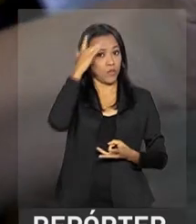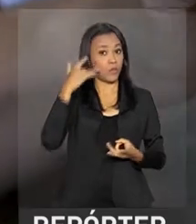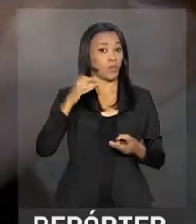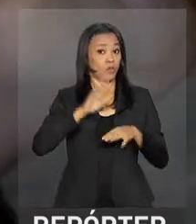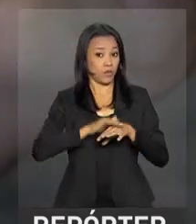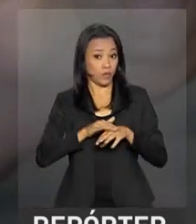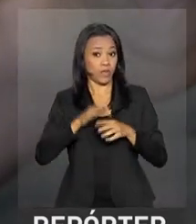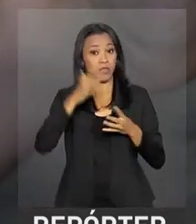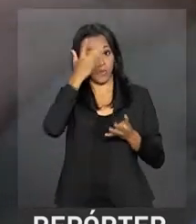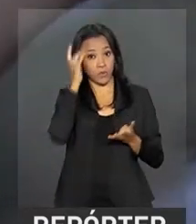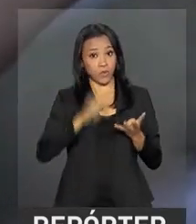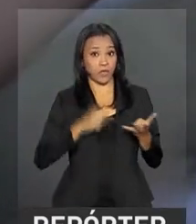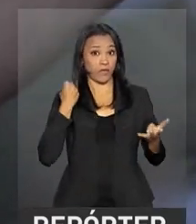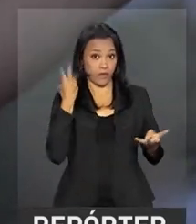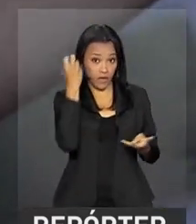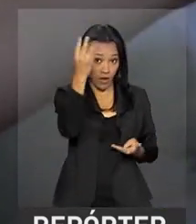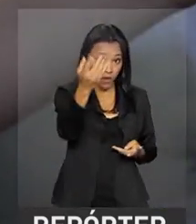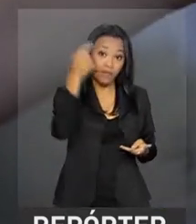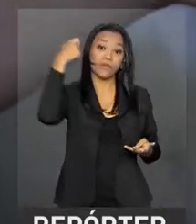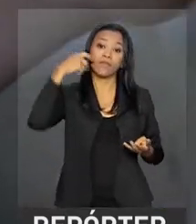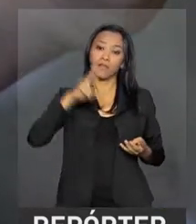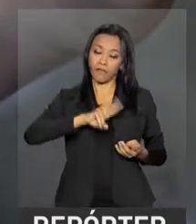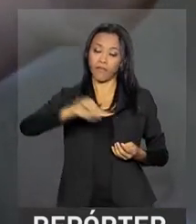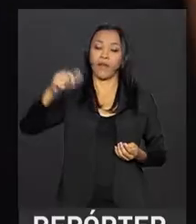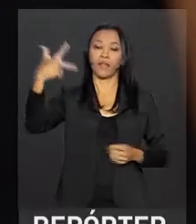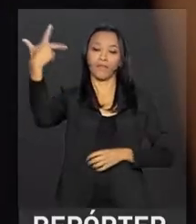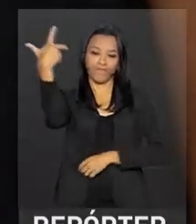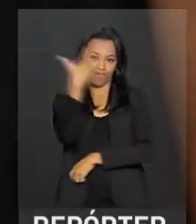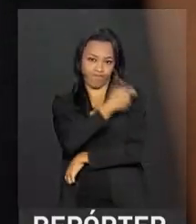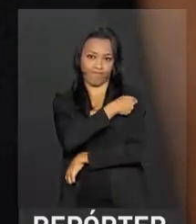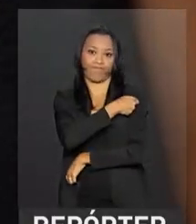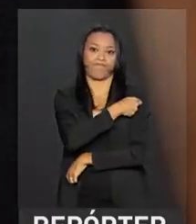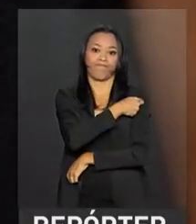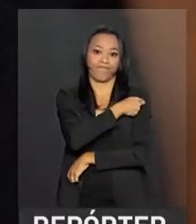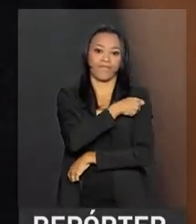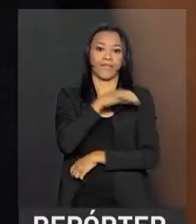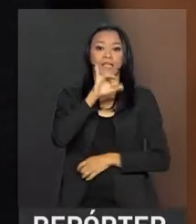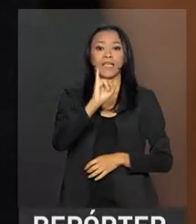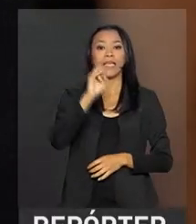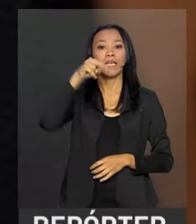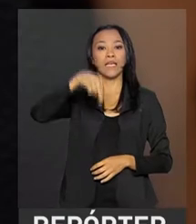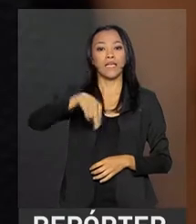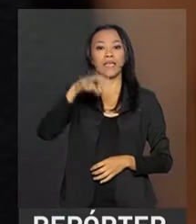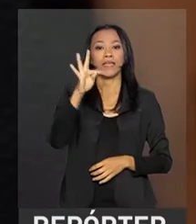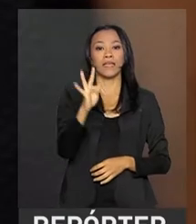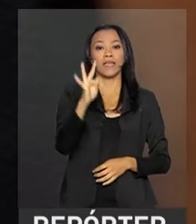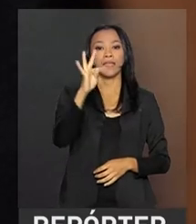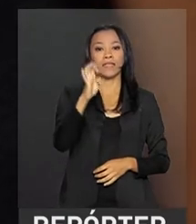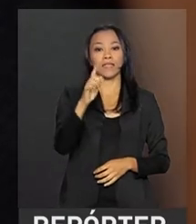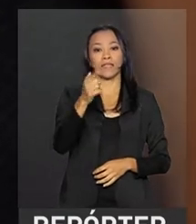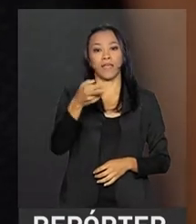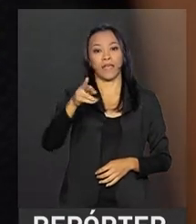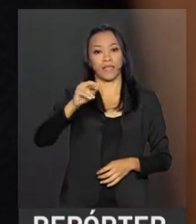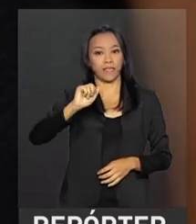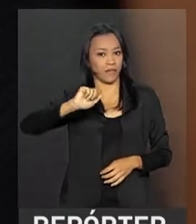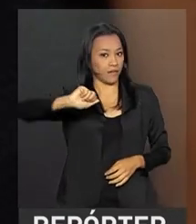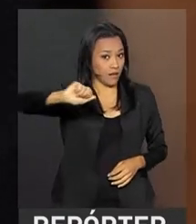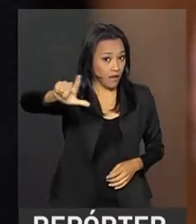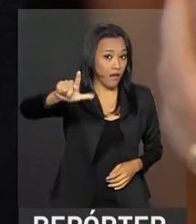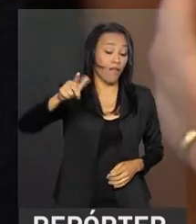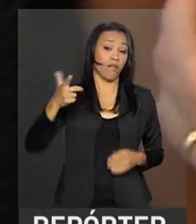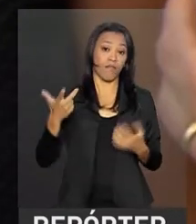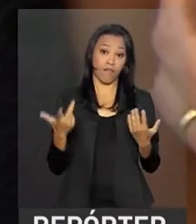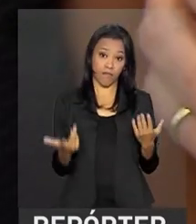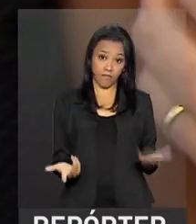viajantes vão continuar a receber a dose integral porque na maioria desses casos não existe estudo da eficácia da imunização